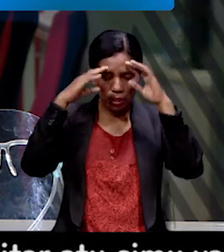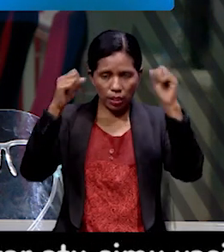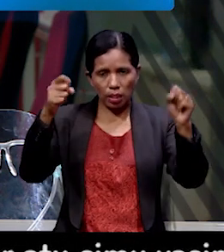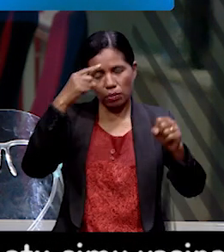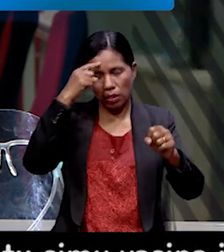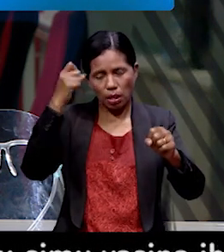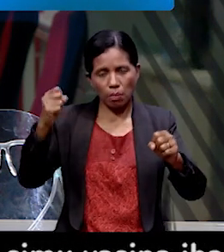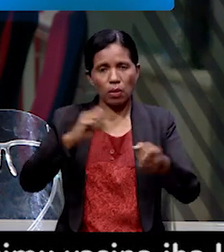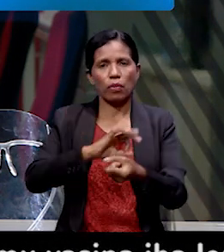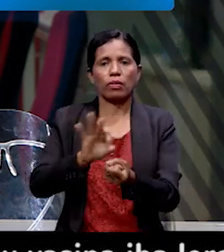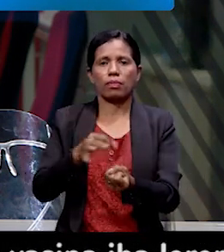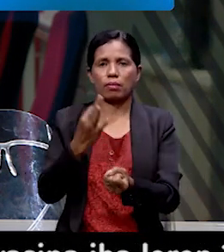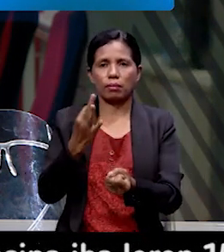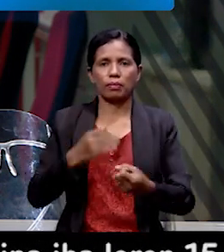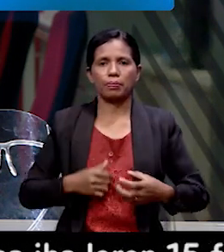Covid-19.